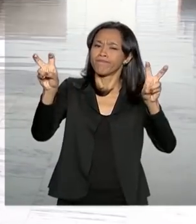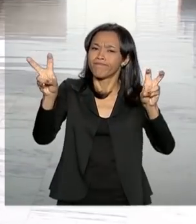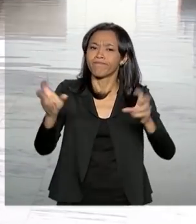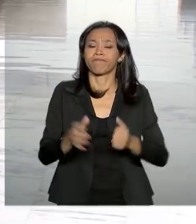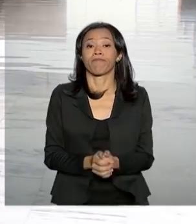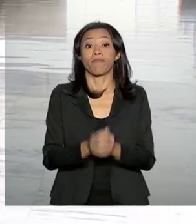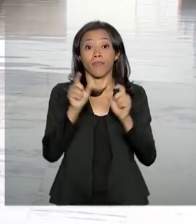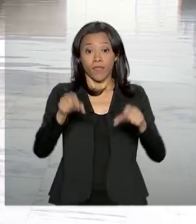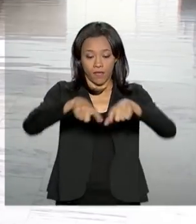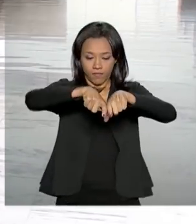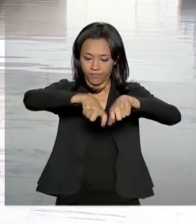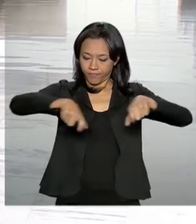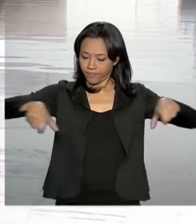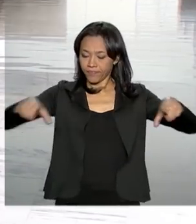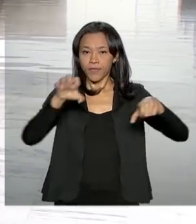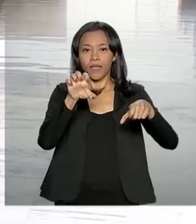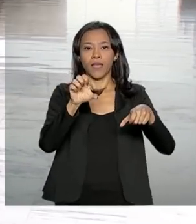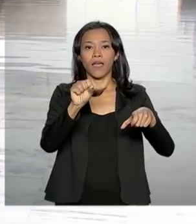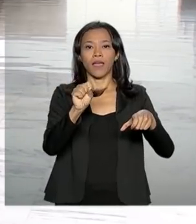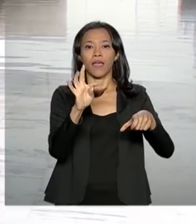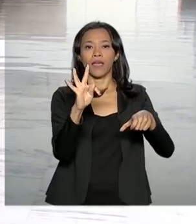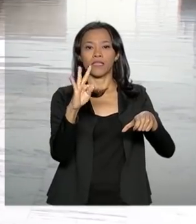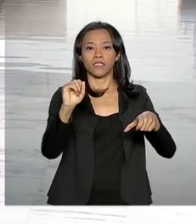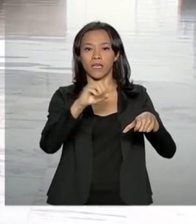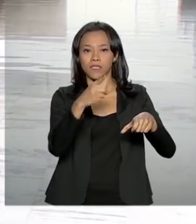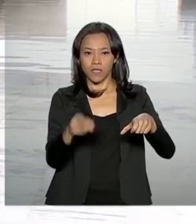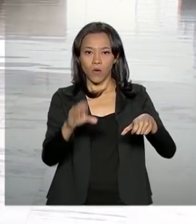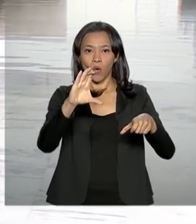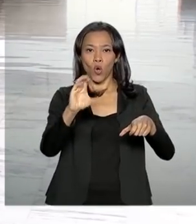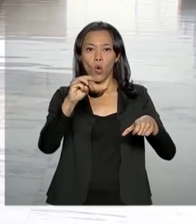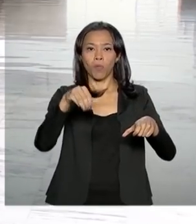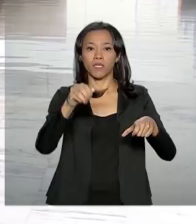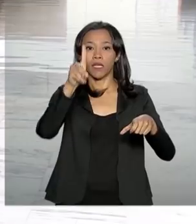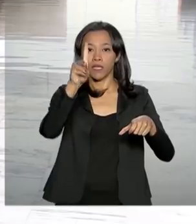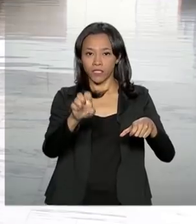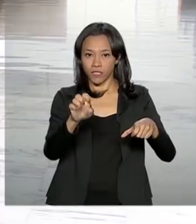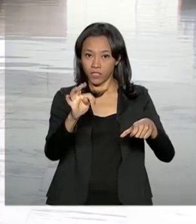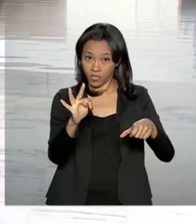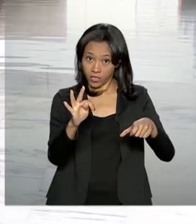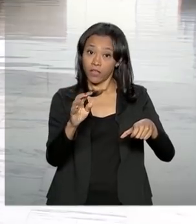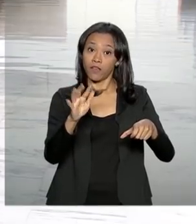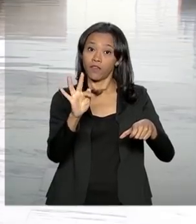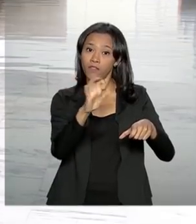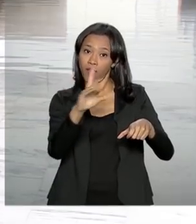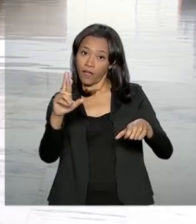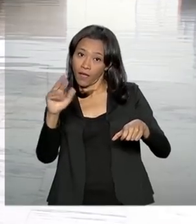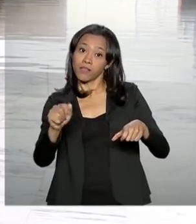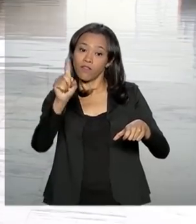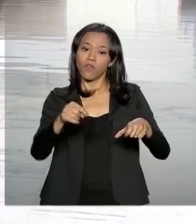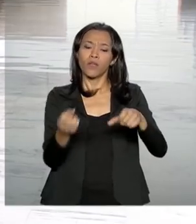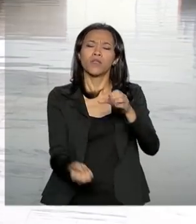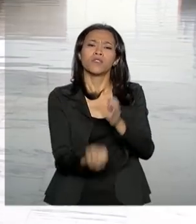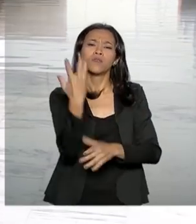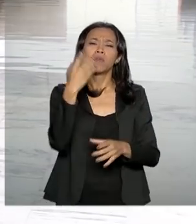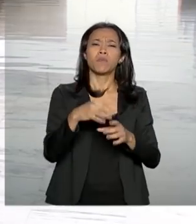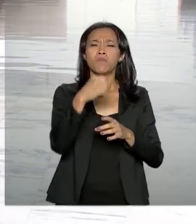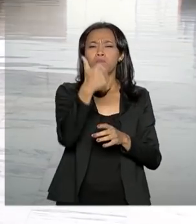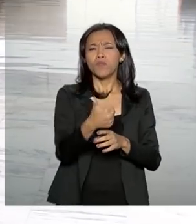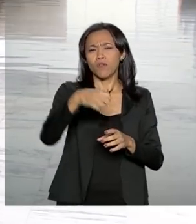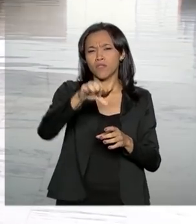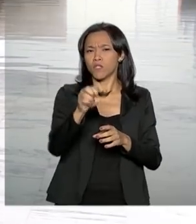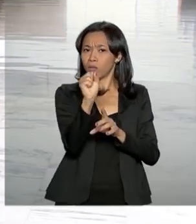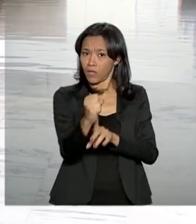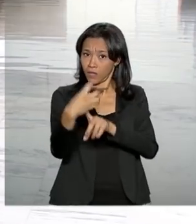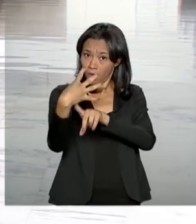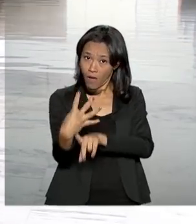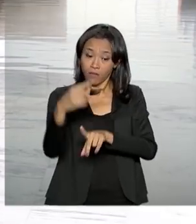Estação Antártica Comandante Ferraz. Ela foi inaugurada em 1984 no Programa Antártico Brasileiro.